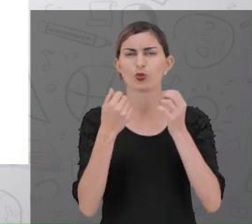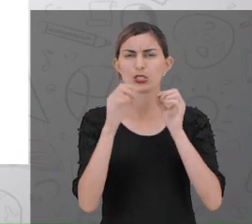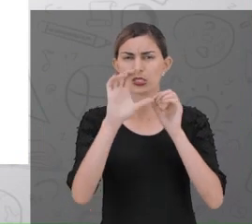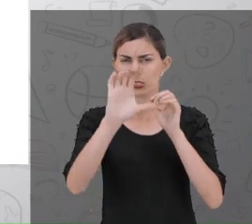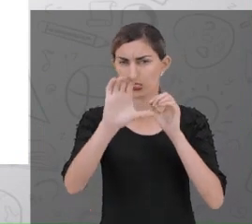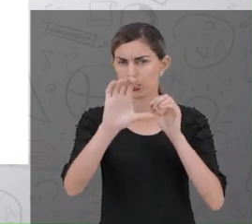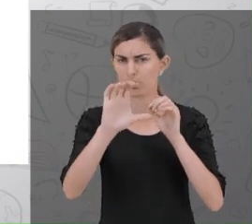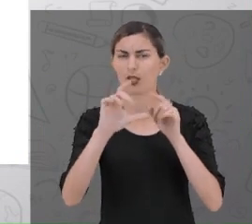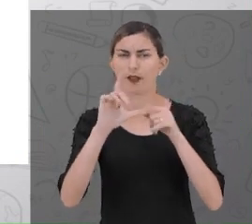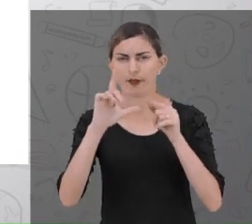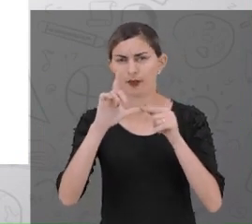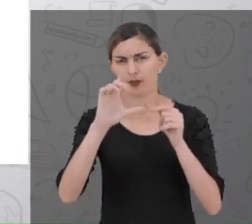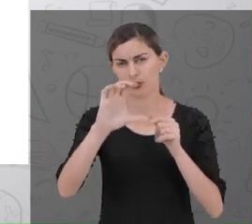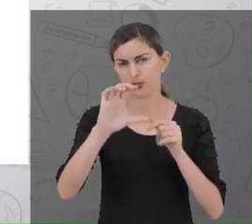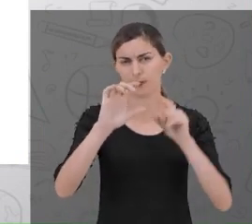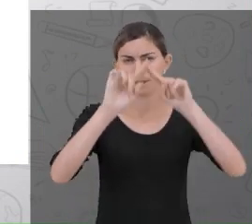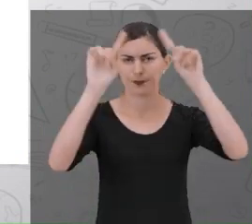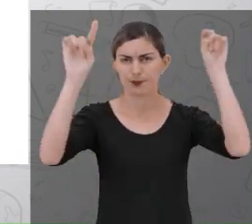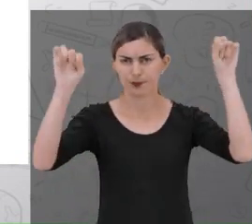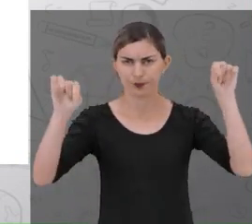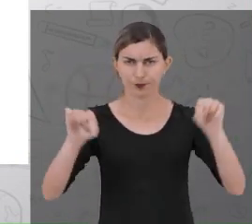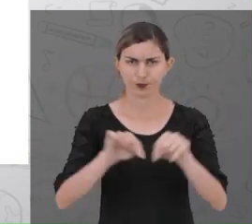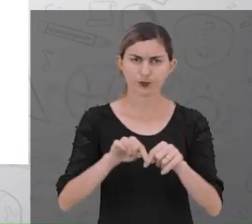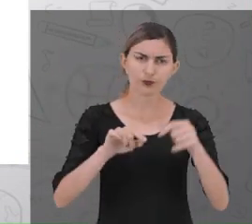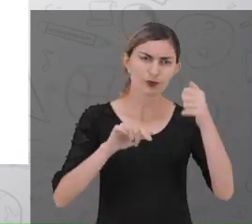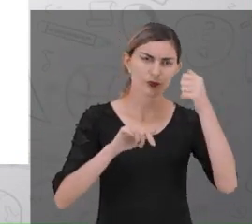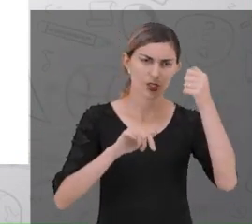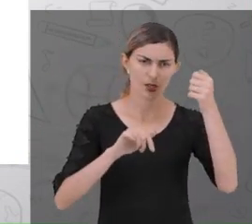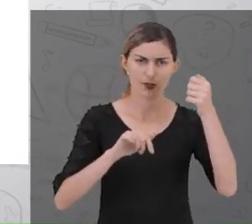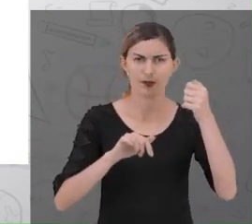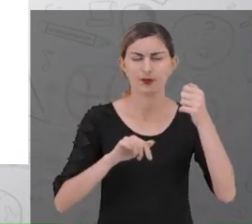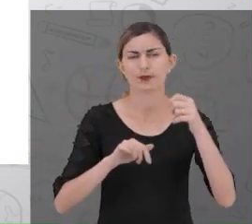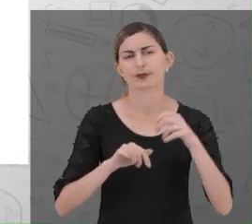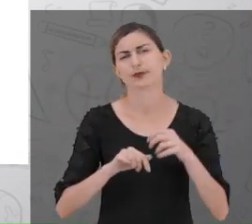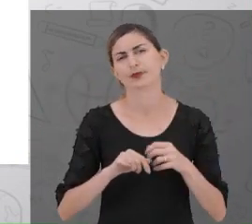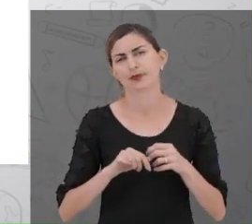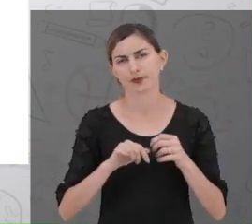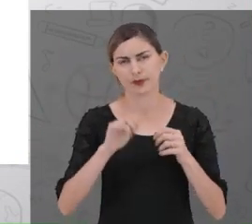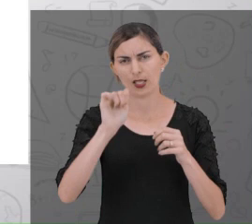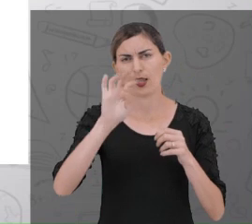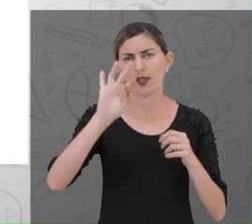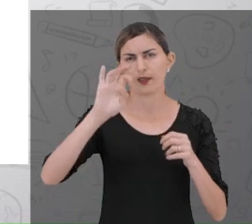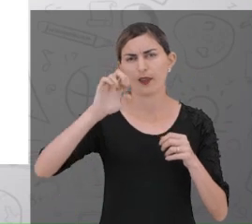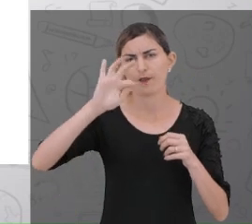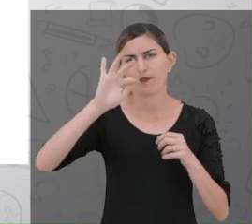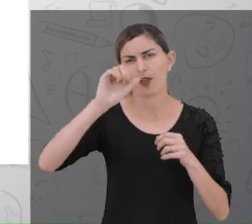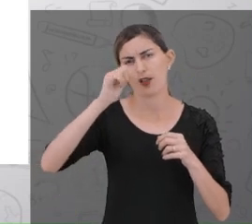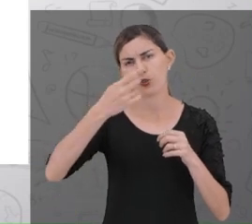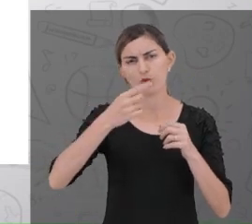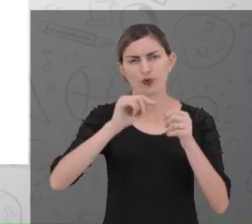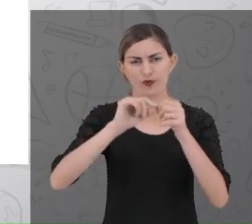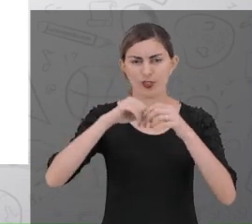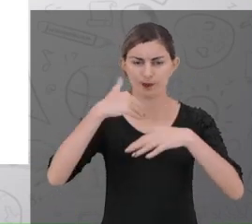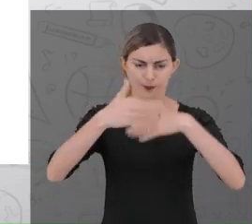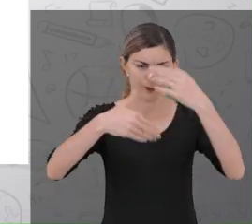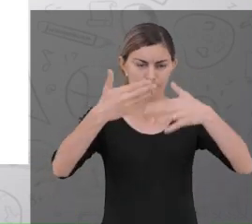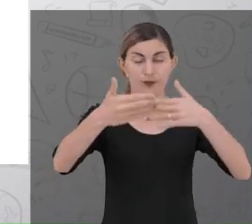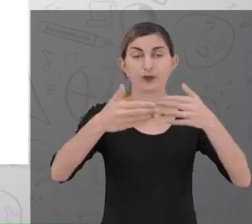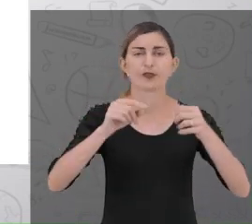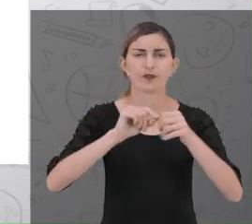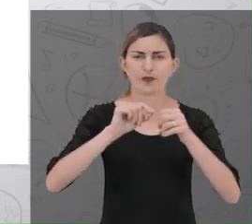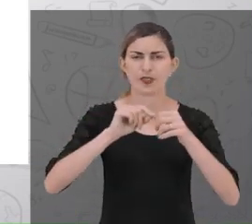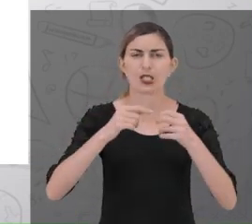que é definido por essa letra C. O espaço da na letra A são os artefatos produzidos